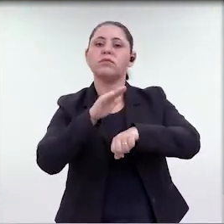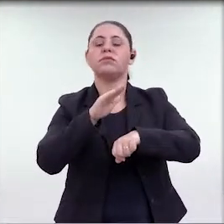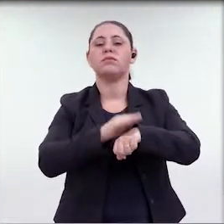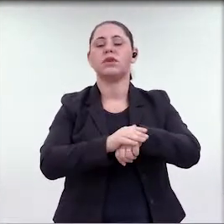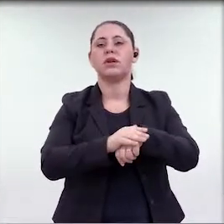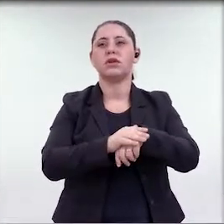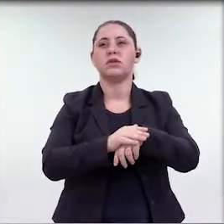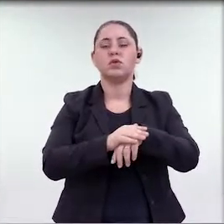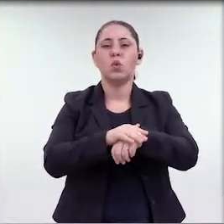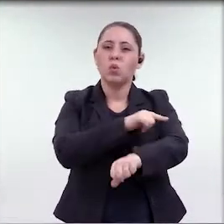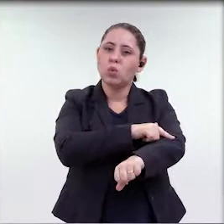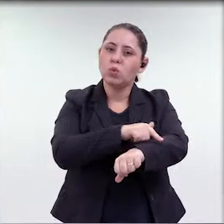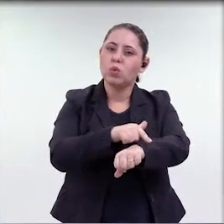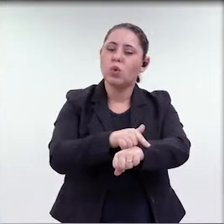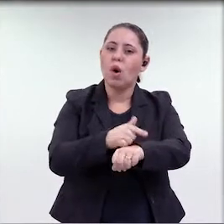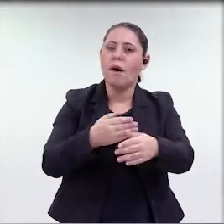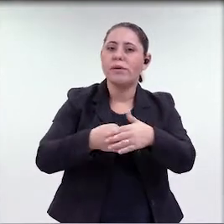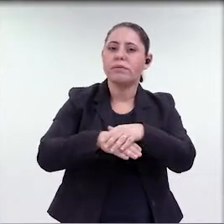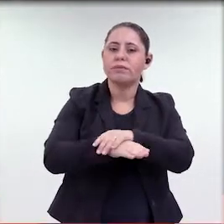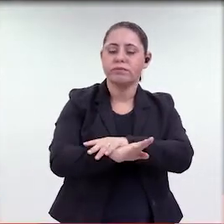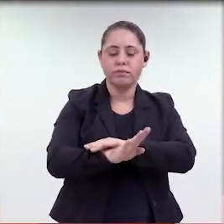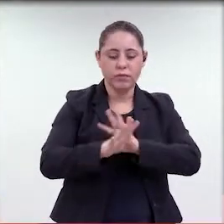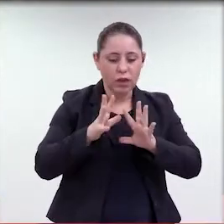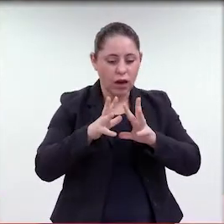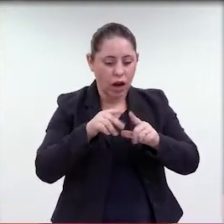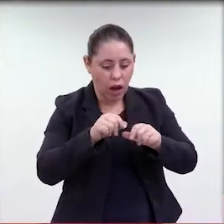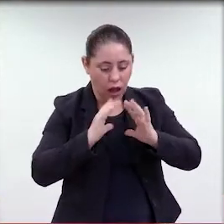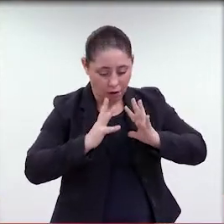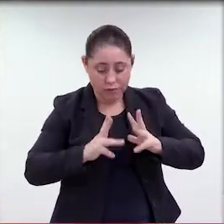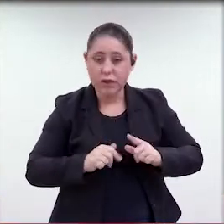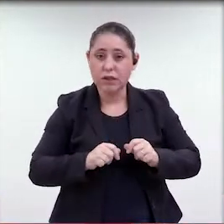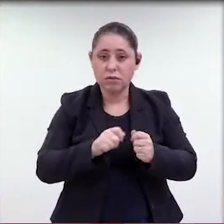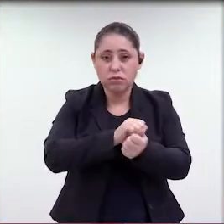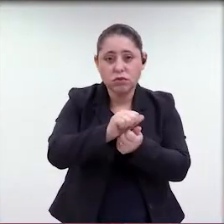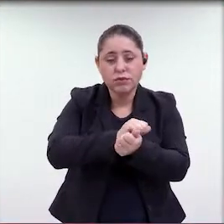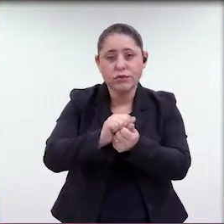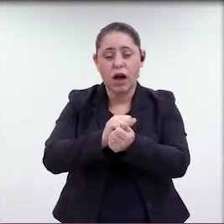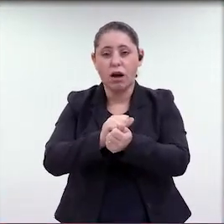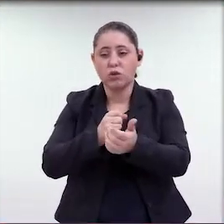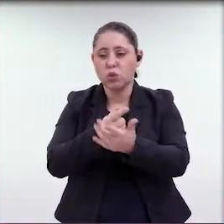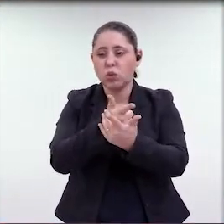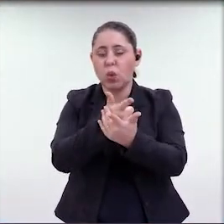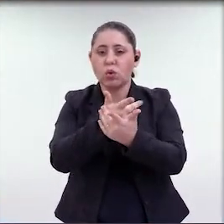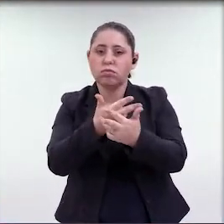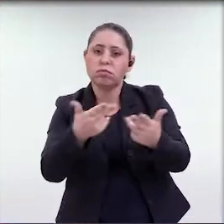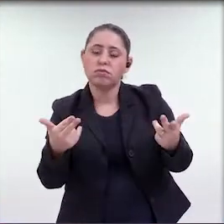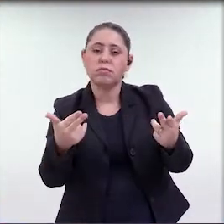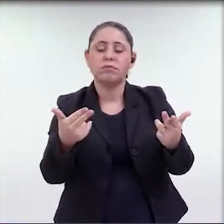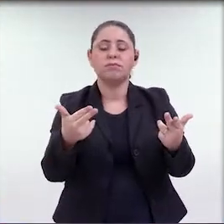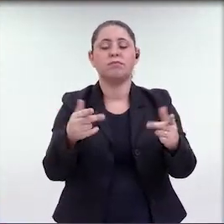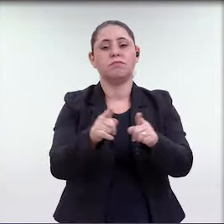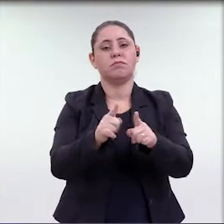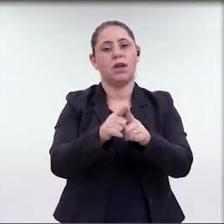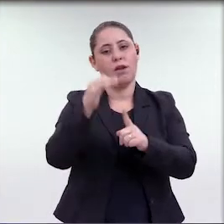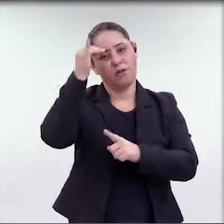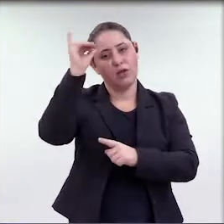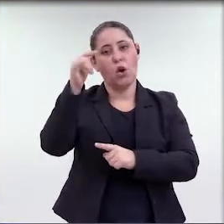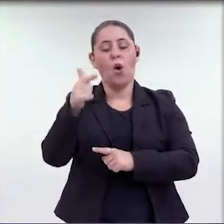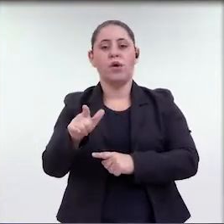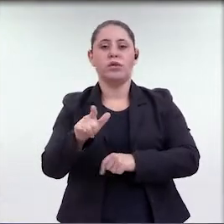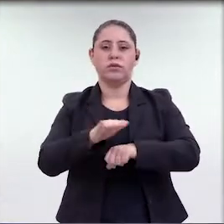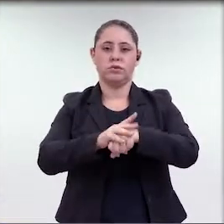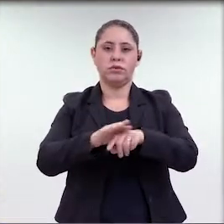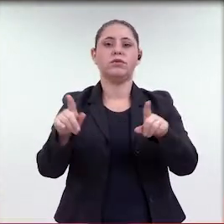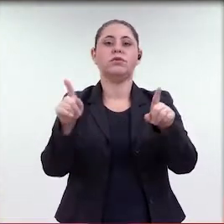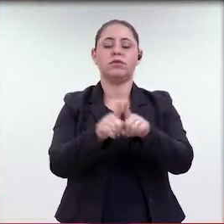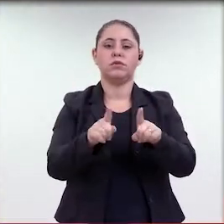as mãos, talvez o hábito de higienizar as compras também, né? Eu acredito que isso previne outras